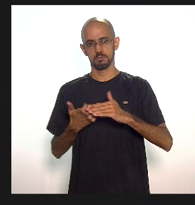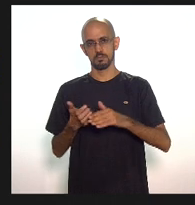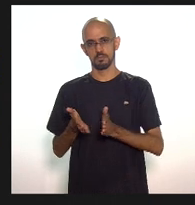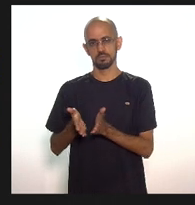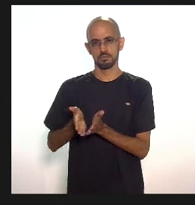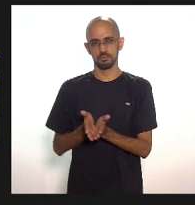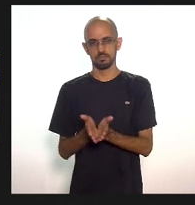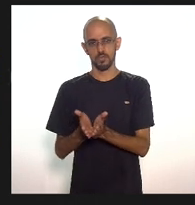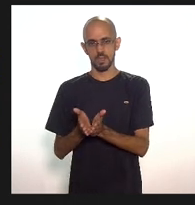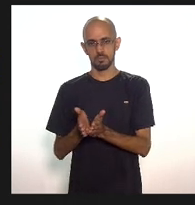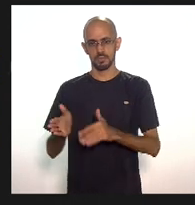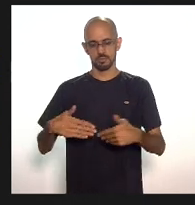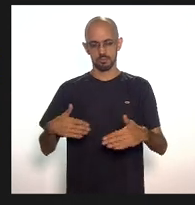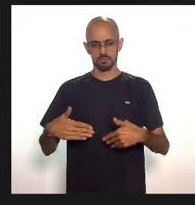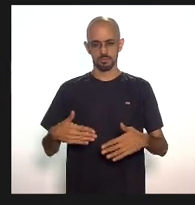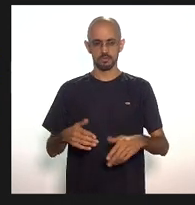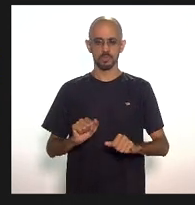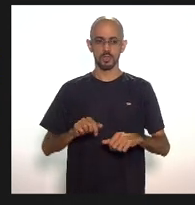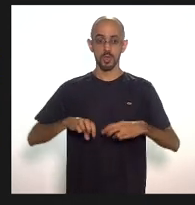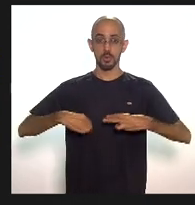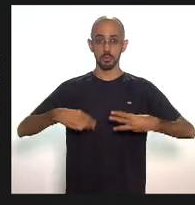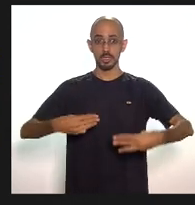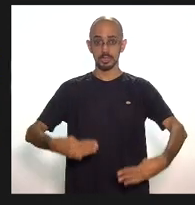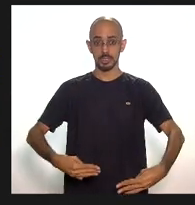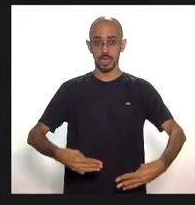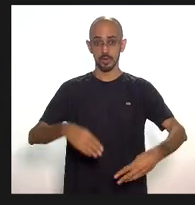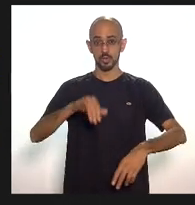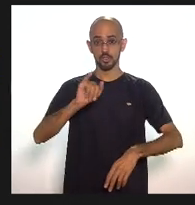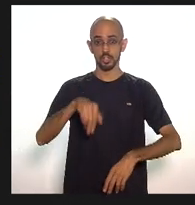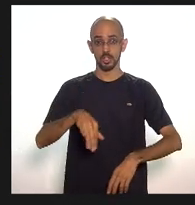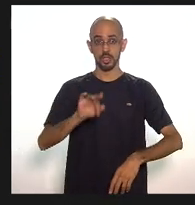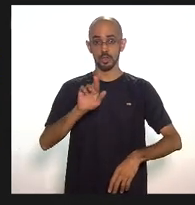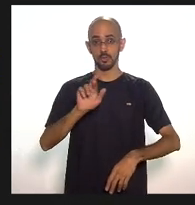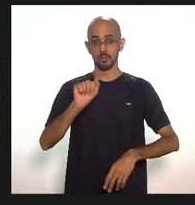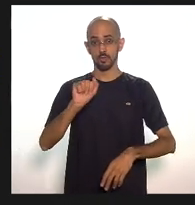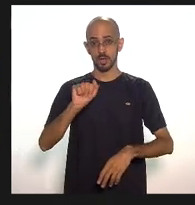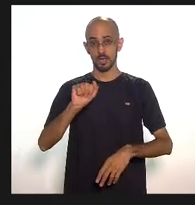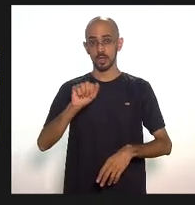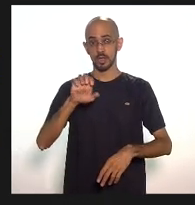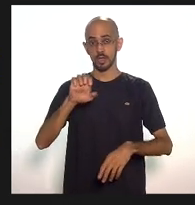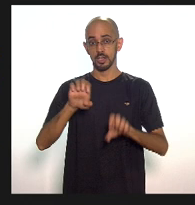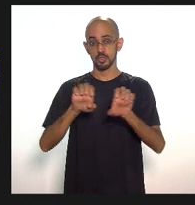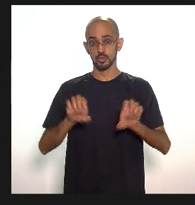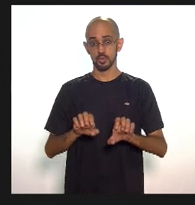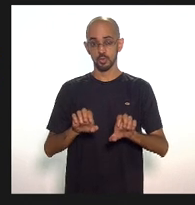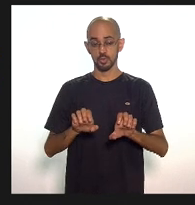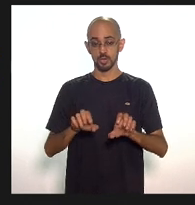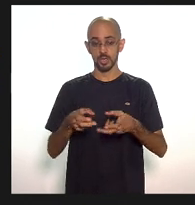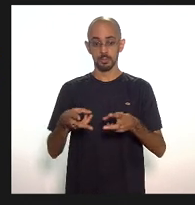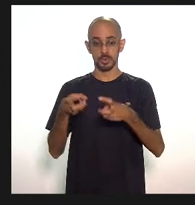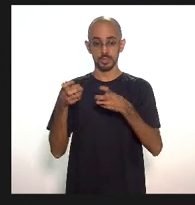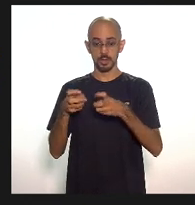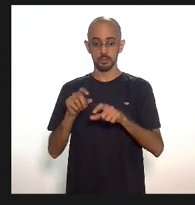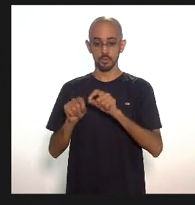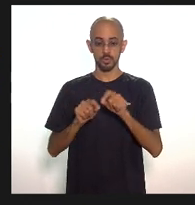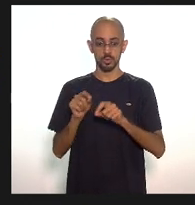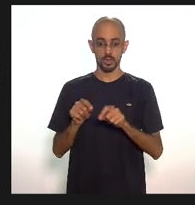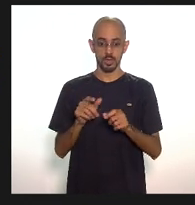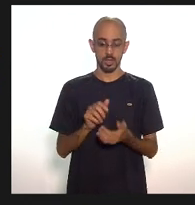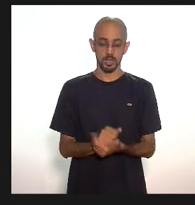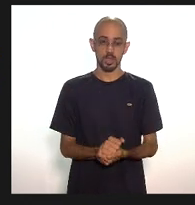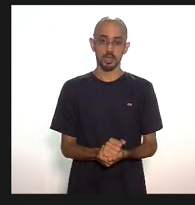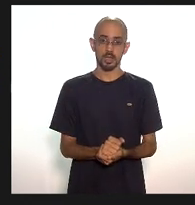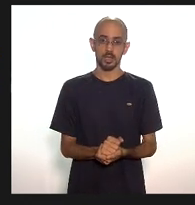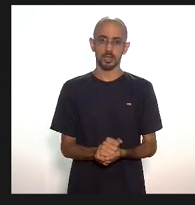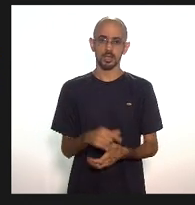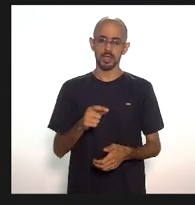O Ministério de Infraestrutura, ele tem uma visão que o BR do Mar ele veio para